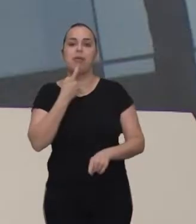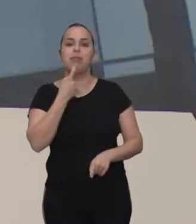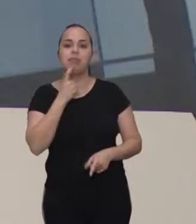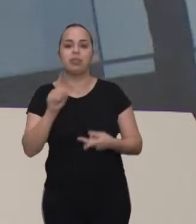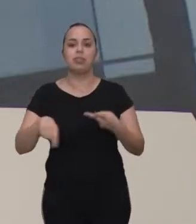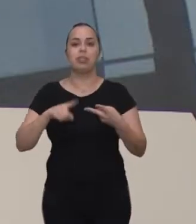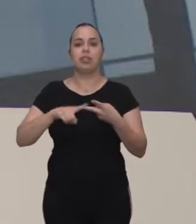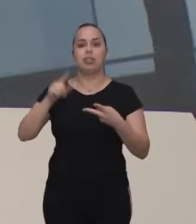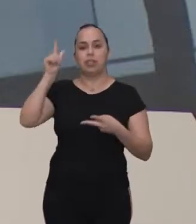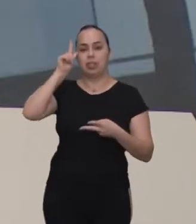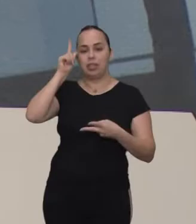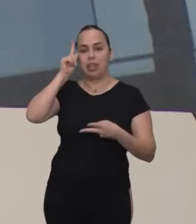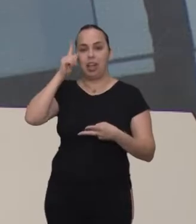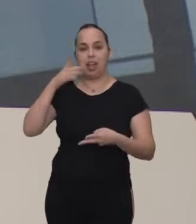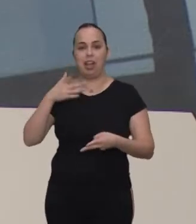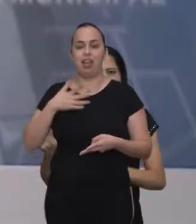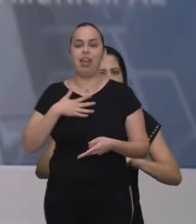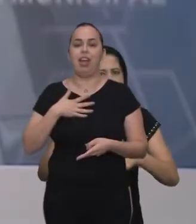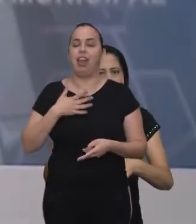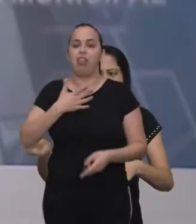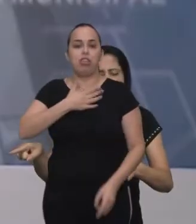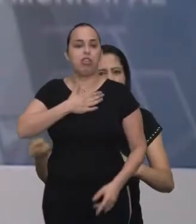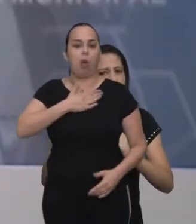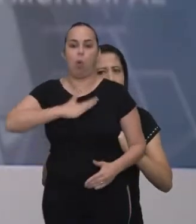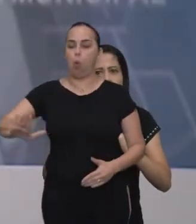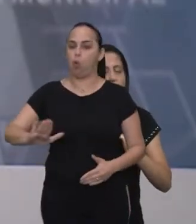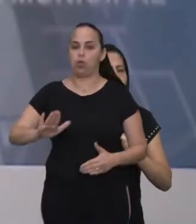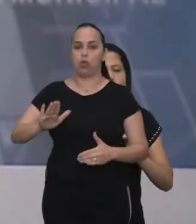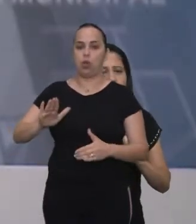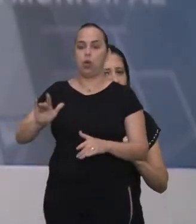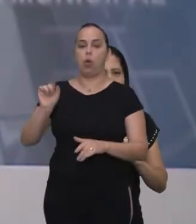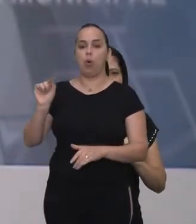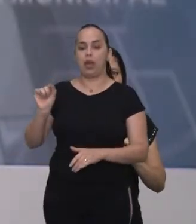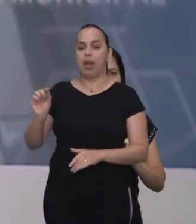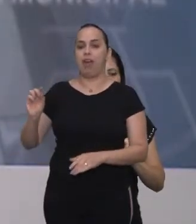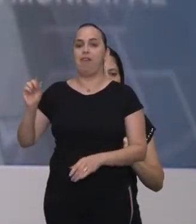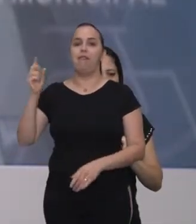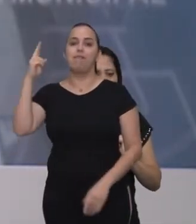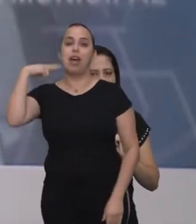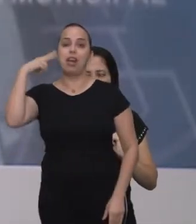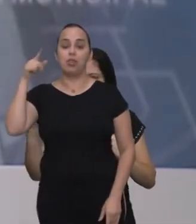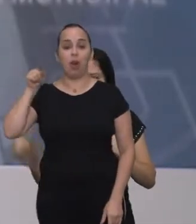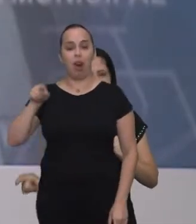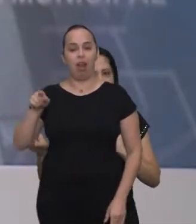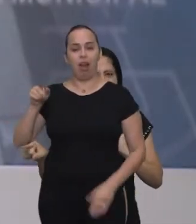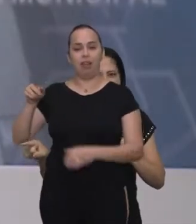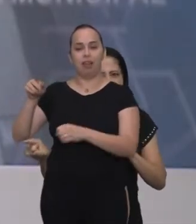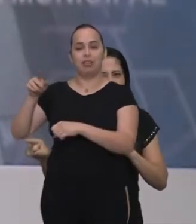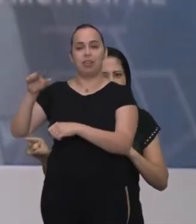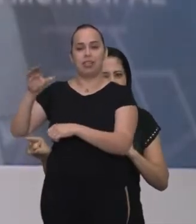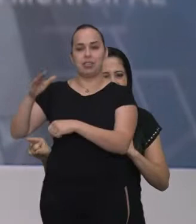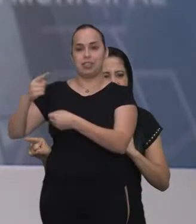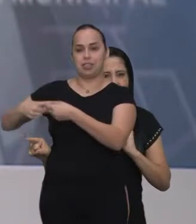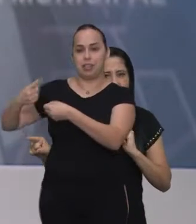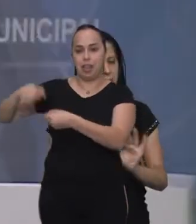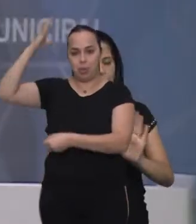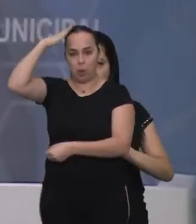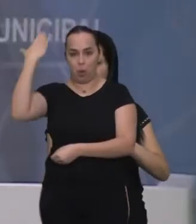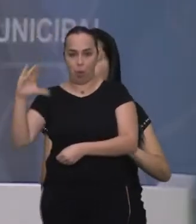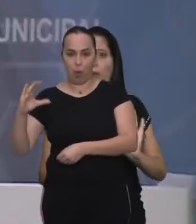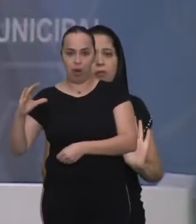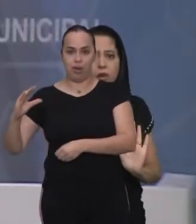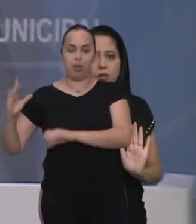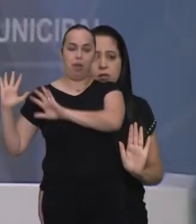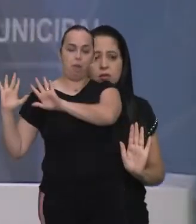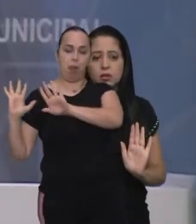juvenil Silvério Lino Bispo repudiaram o ato promovido por um vereador que teria invadido um culto em uma igreja de Curitiba